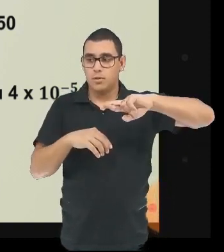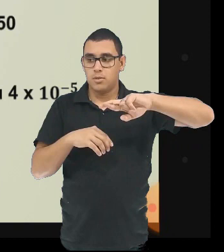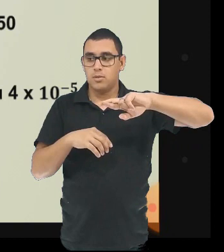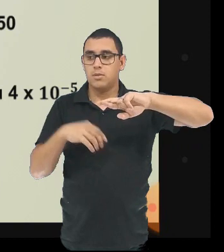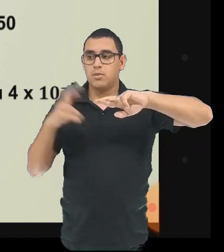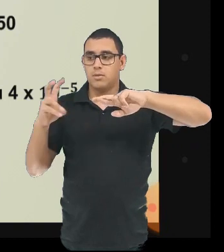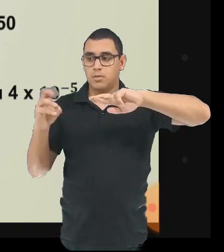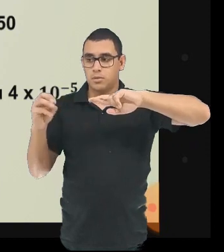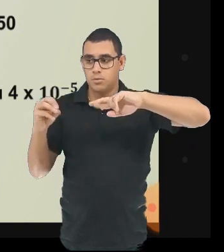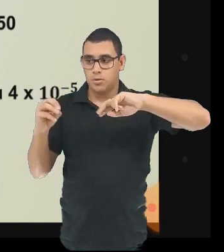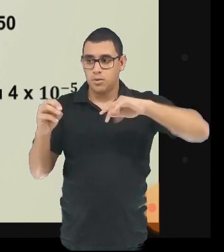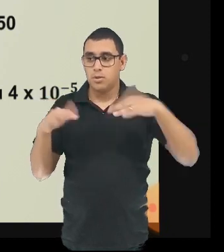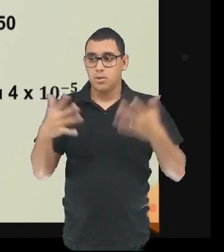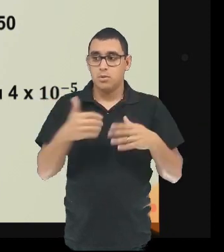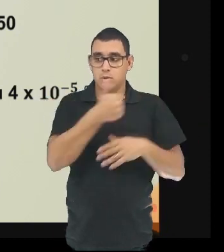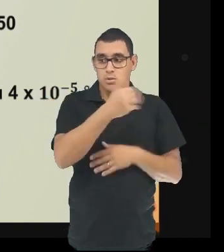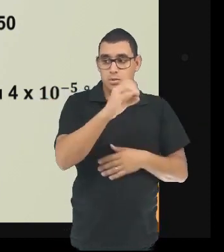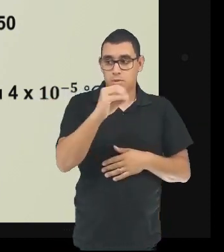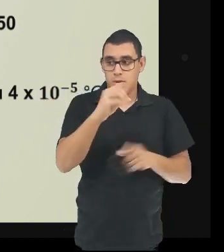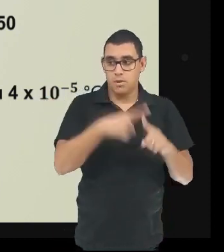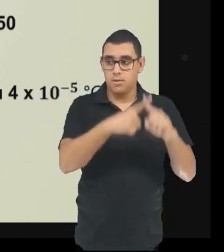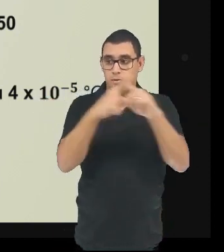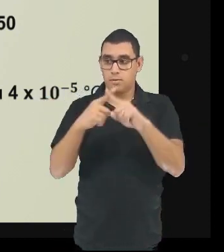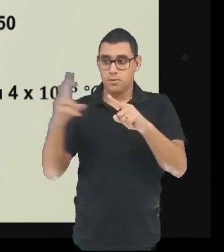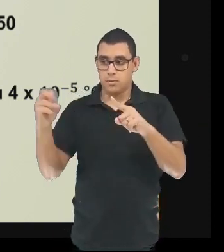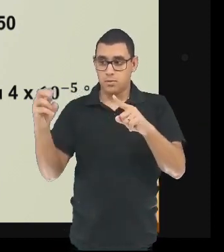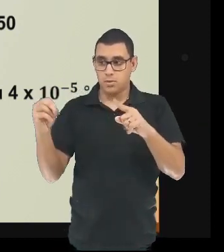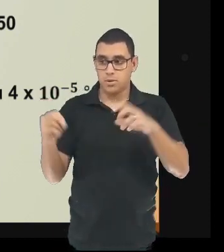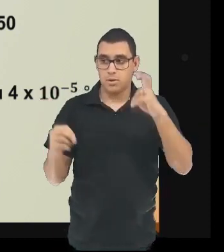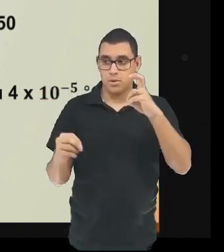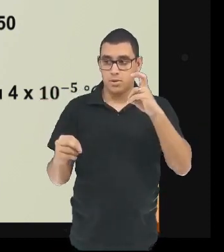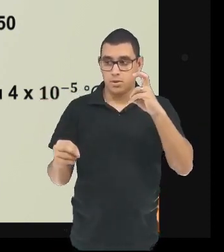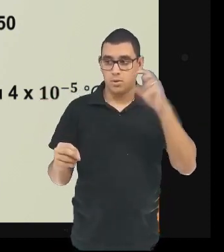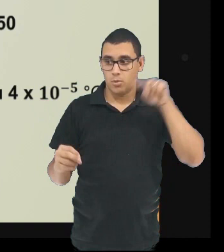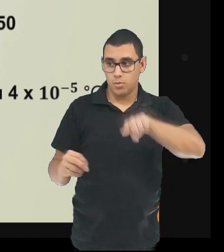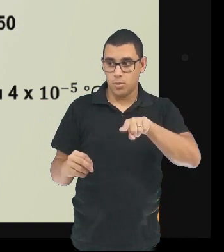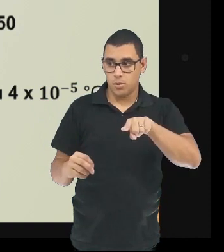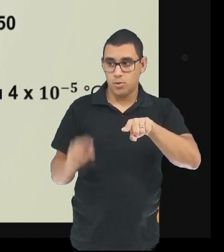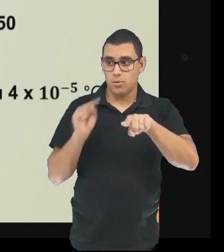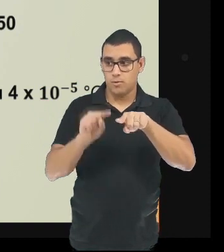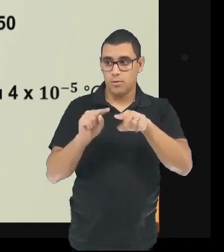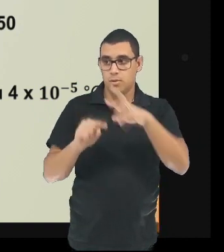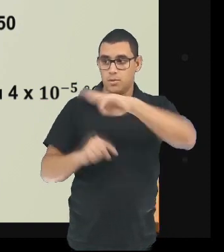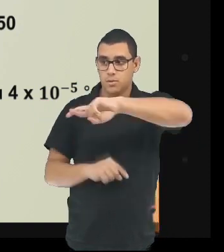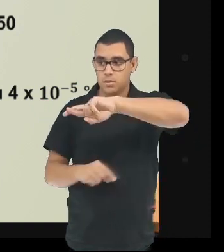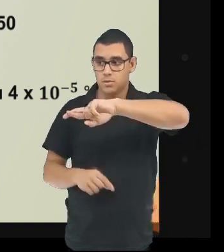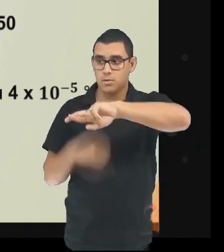vezes coeficiente de dilatação linear, que aí está representado por alfa. Alfa vai ser igual